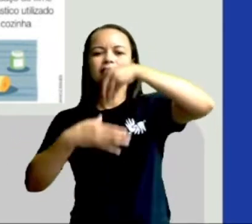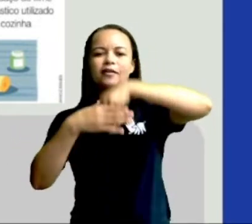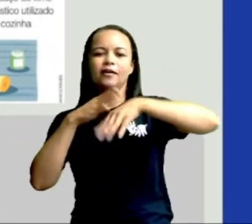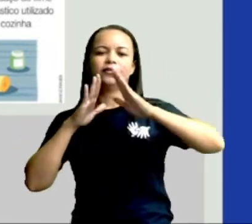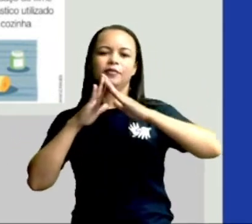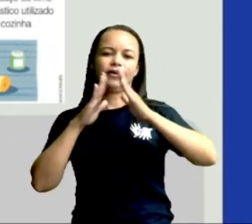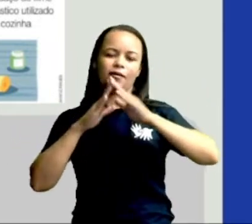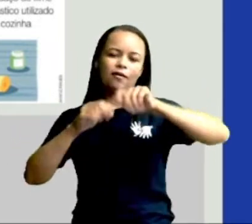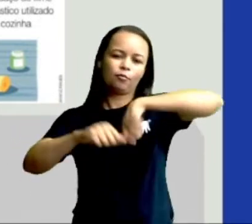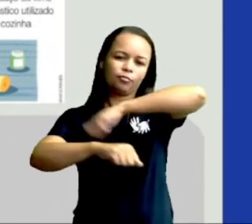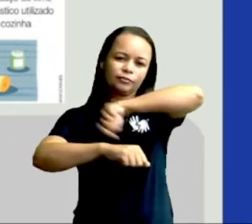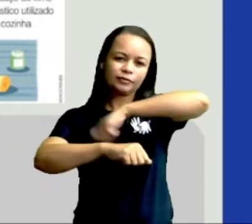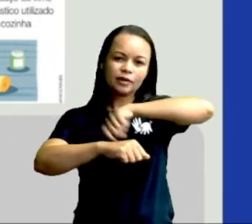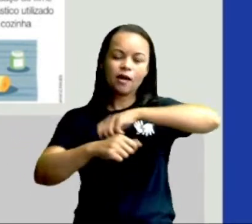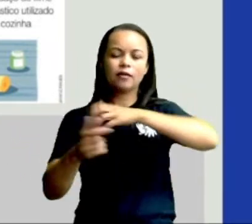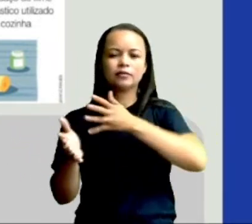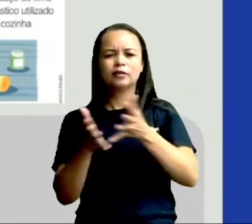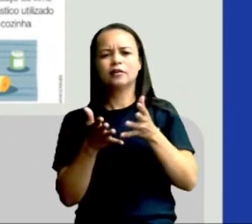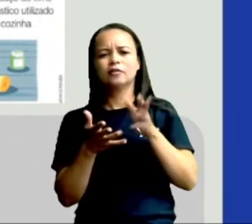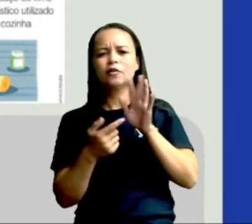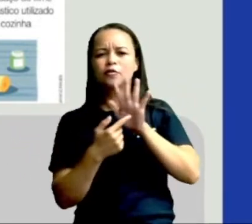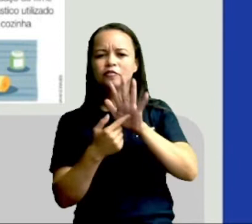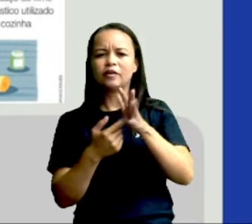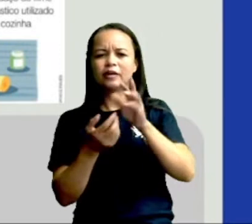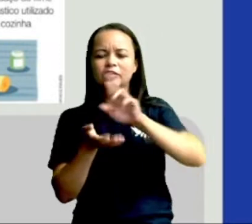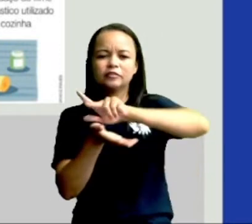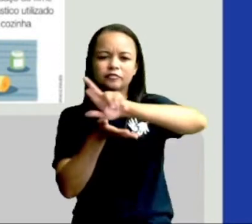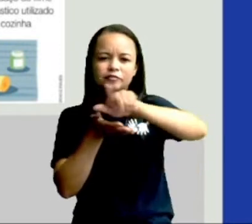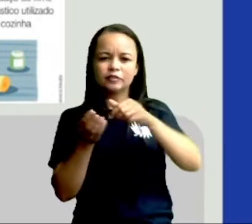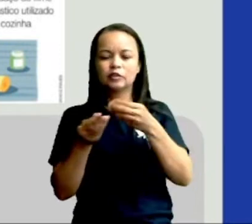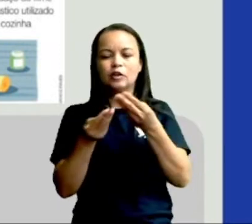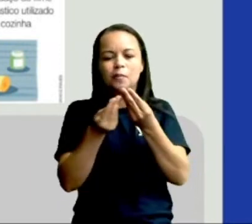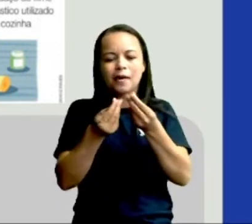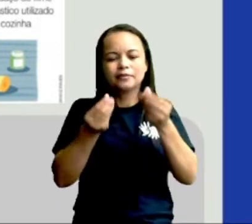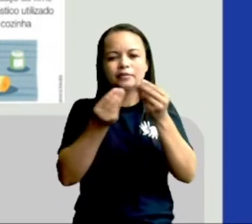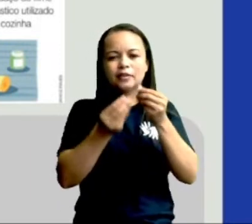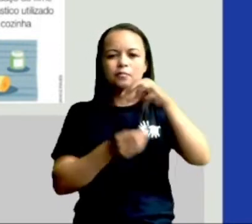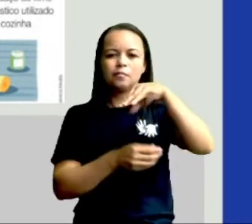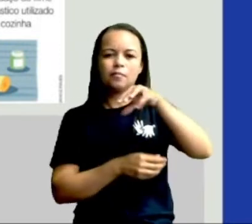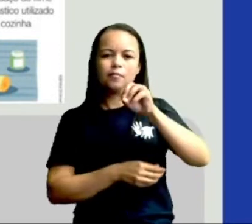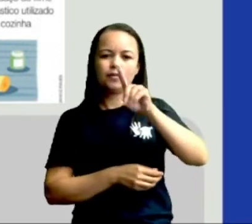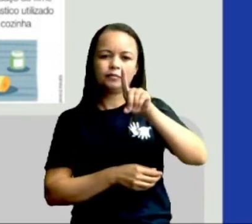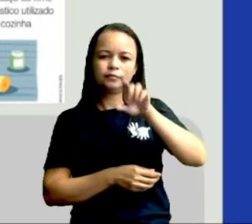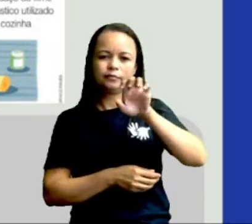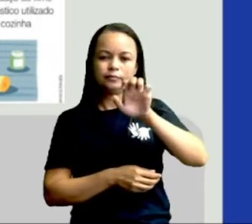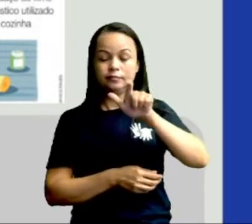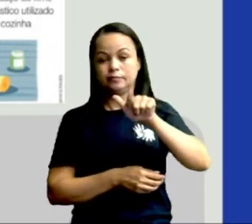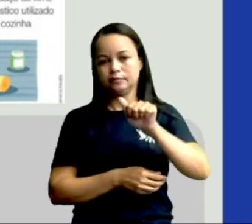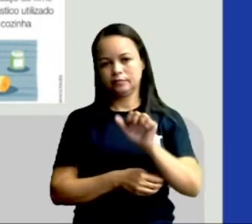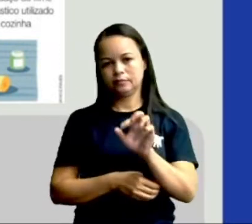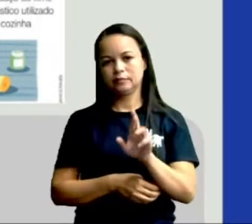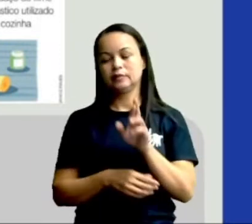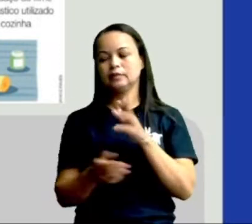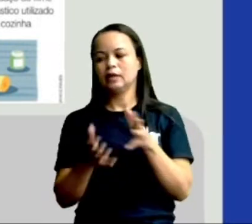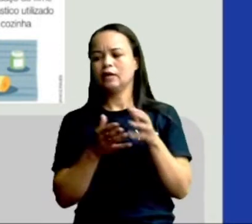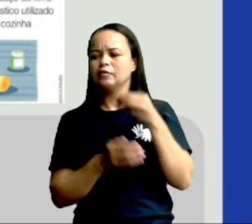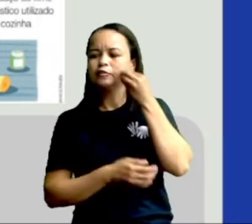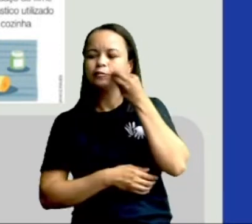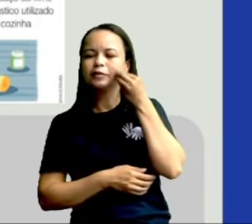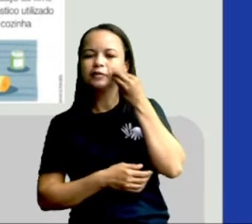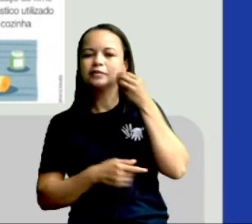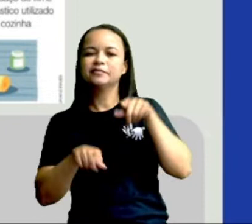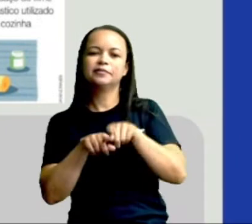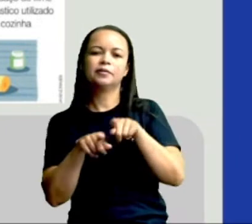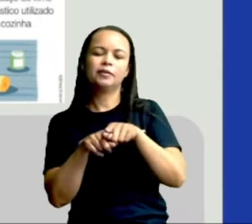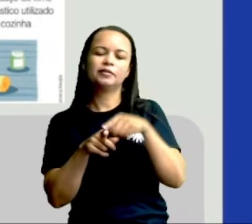várias sugestões, como a massinha de modelar caseira. E aí nós fizemos também uma experiência